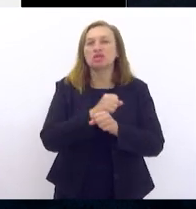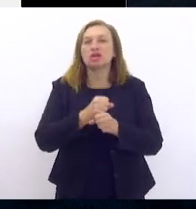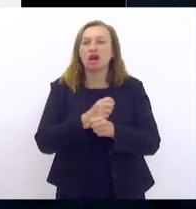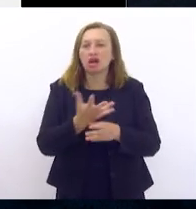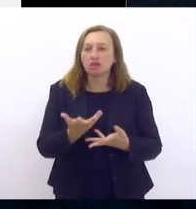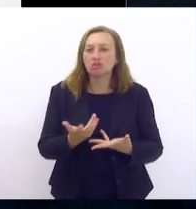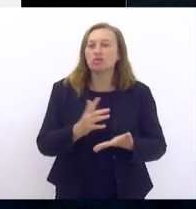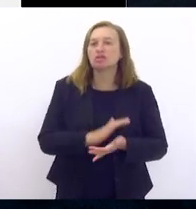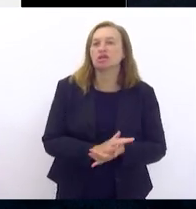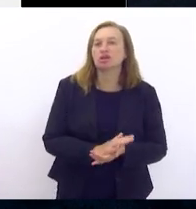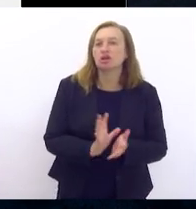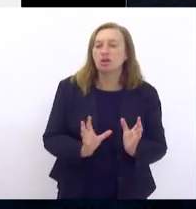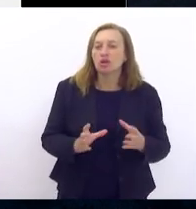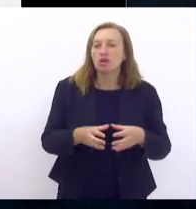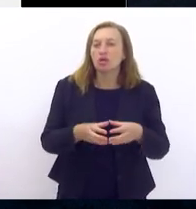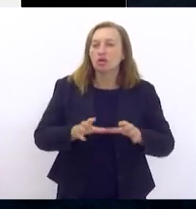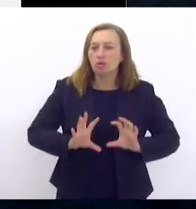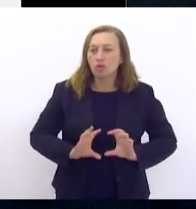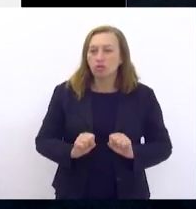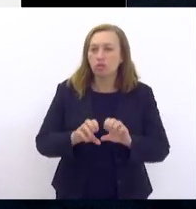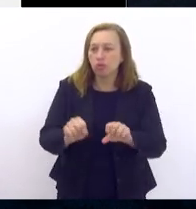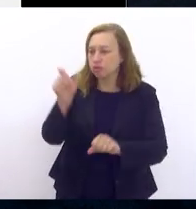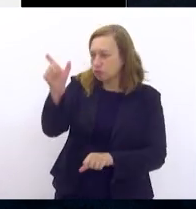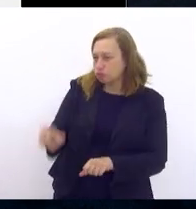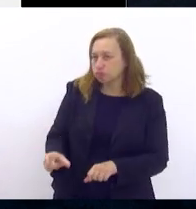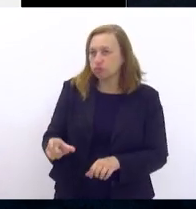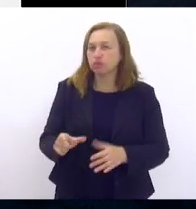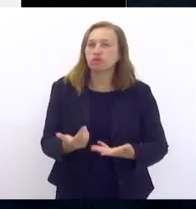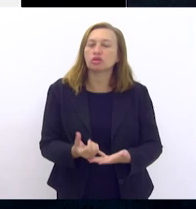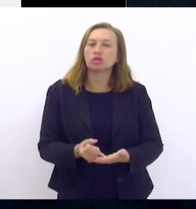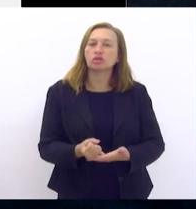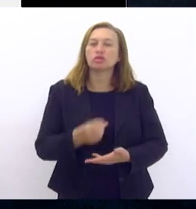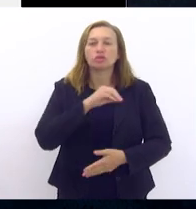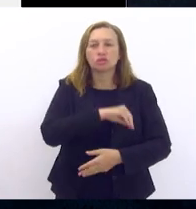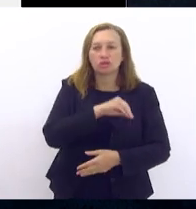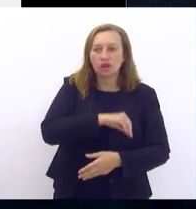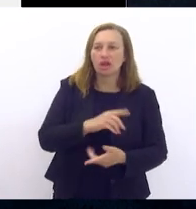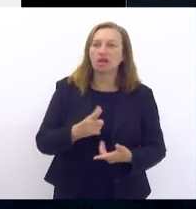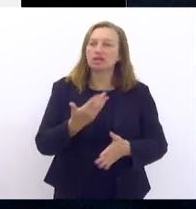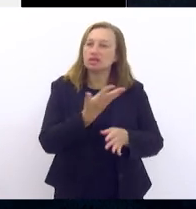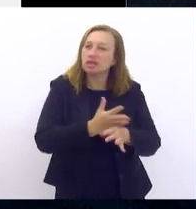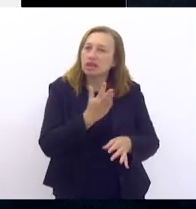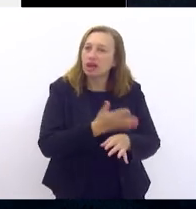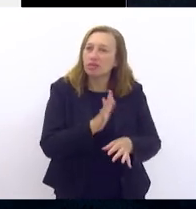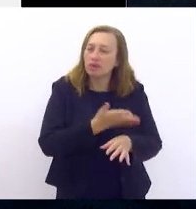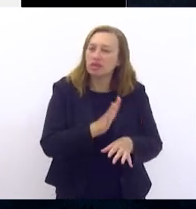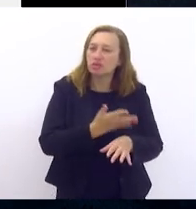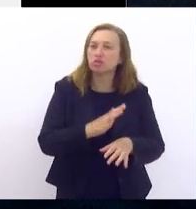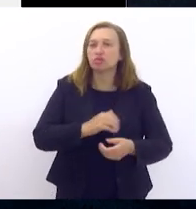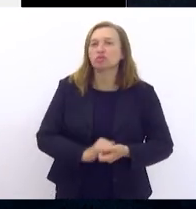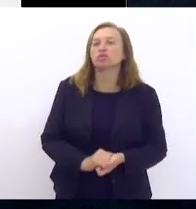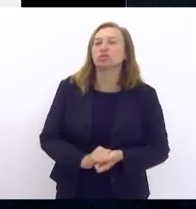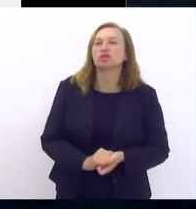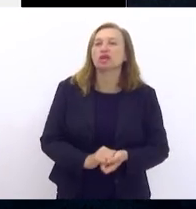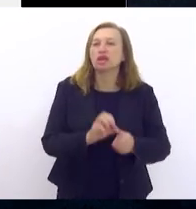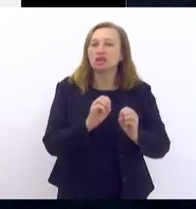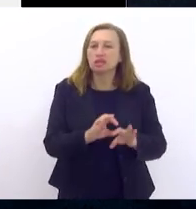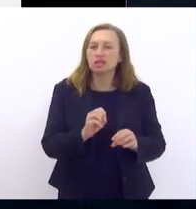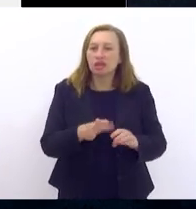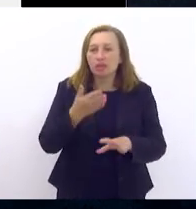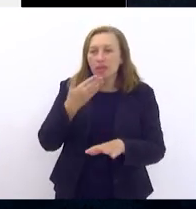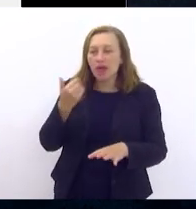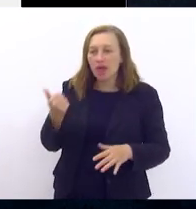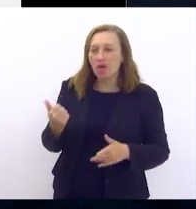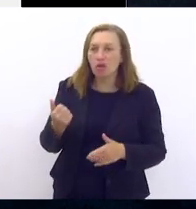de catadores que busca o aumento de renda dando treinamento né equipamentos e condições melhores